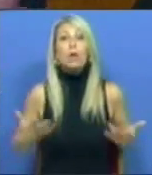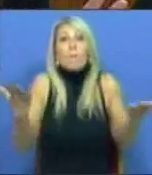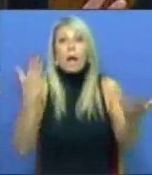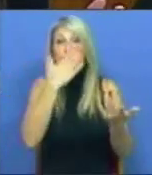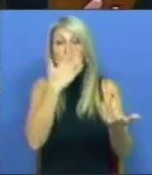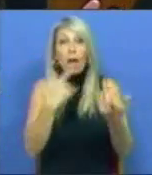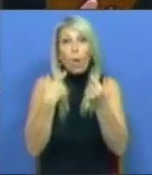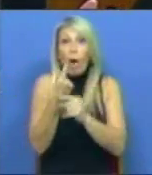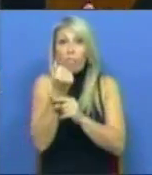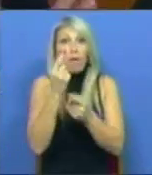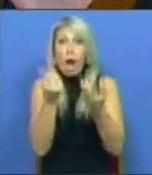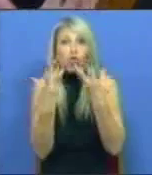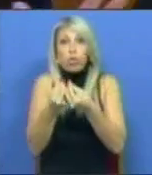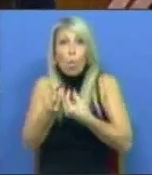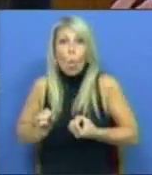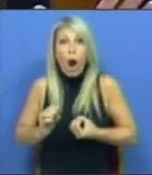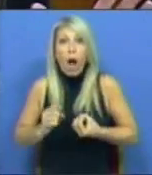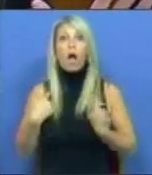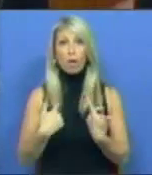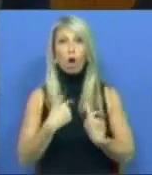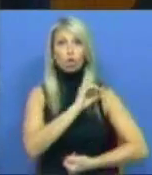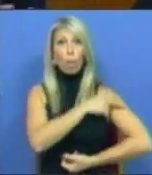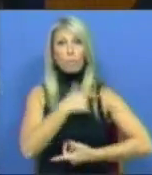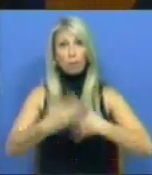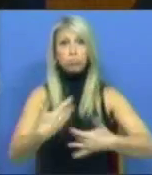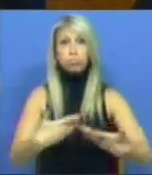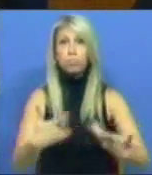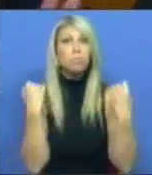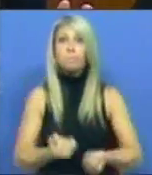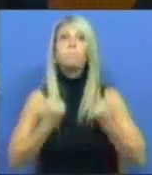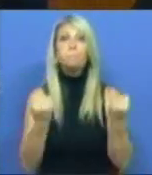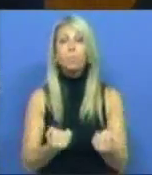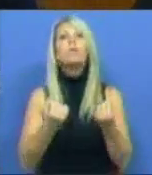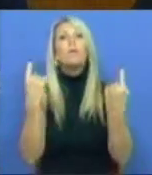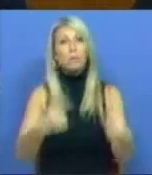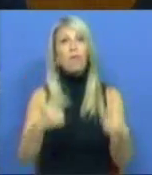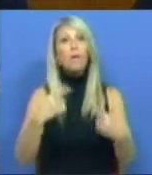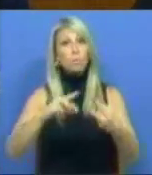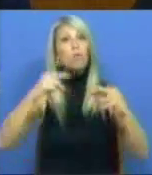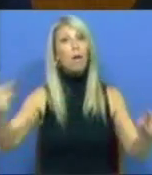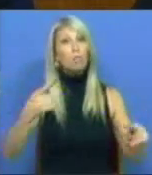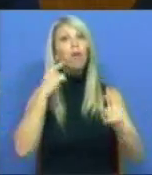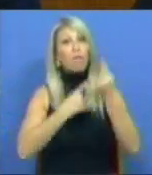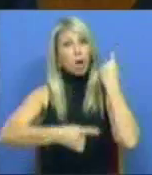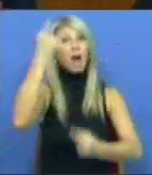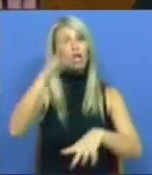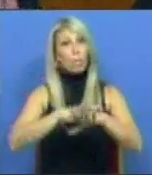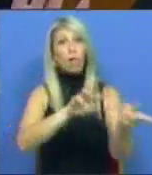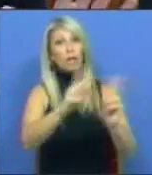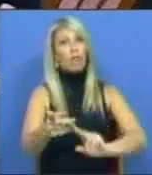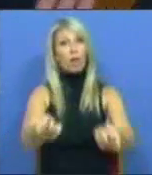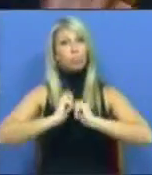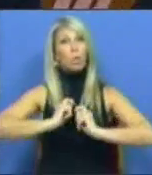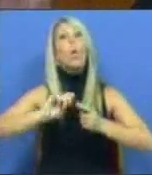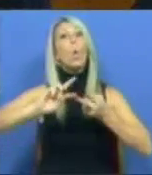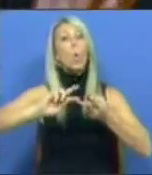dessas competências, não as podemos manter. E, portanto, já tivemos uma autarquia que fez a denúncia de um desses contratos de transferência de competências. Estas histórias